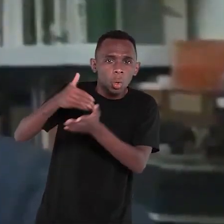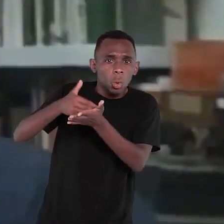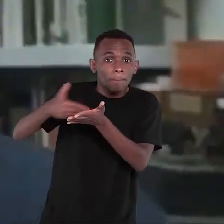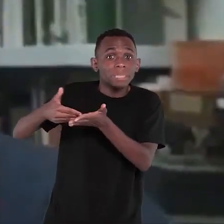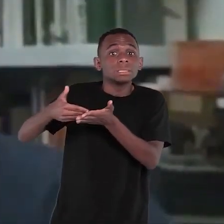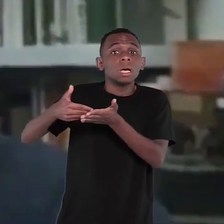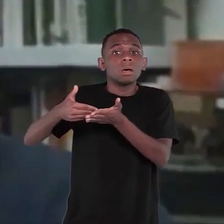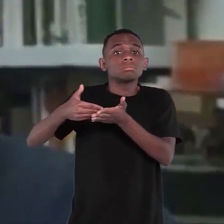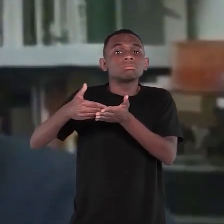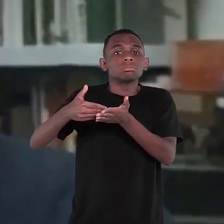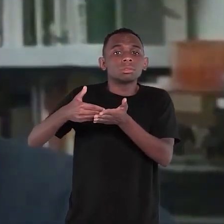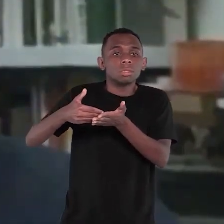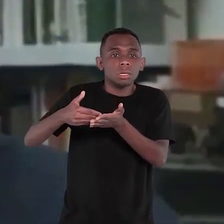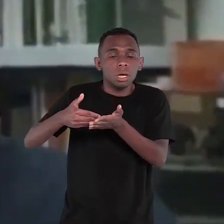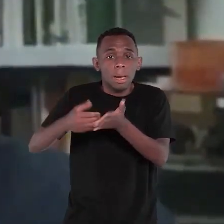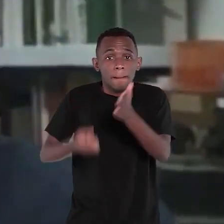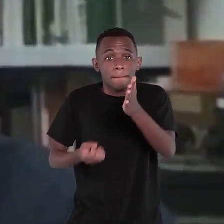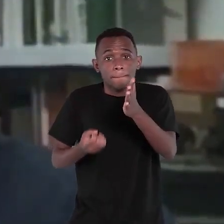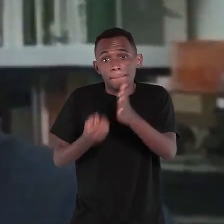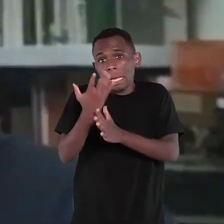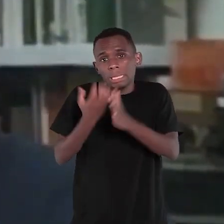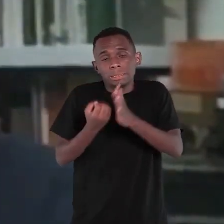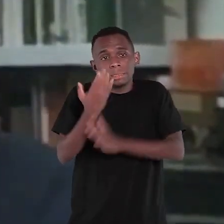2018, começaram a aparecer os